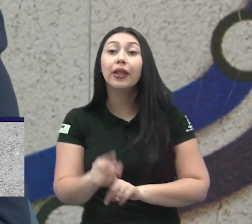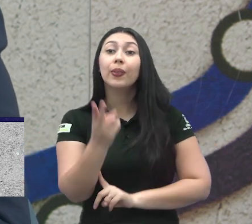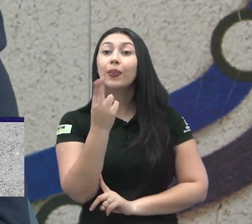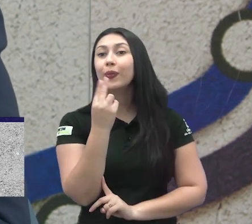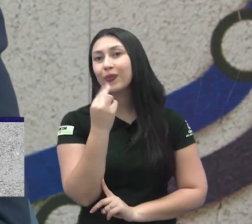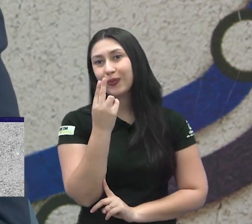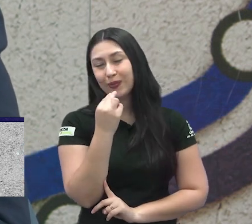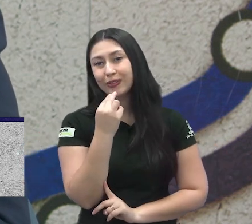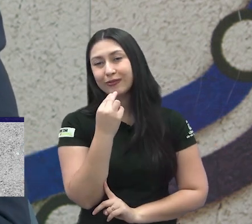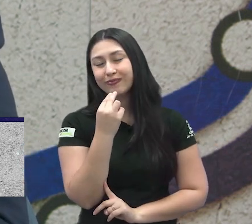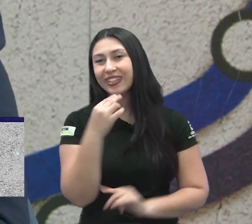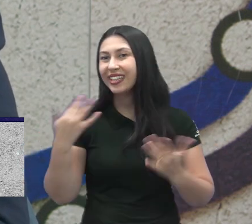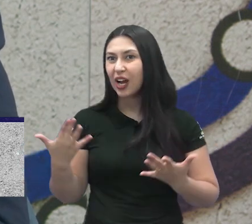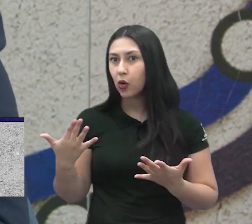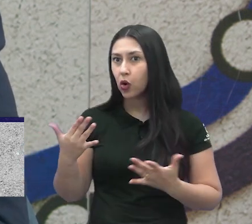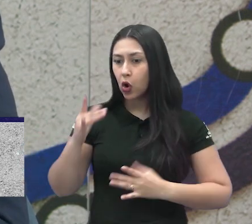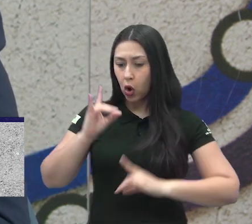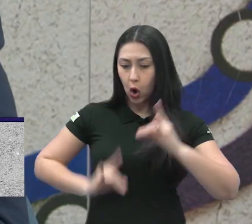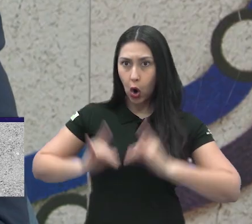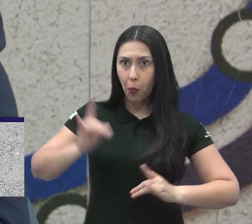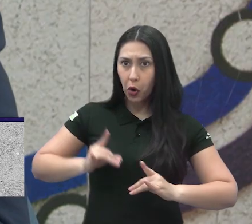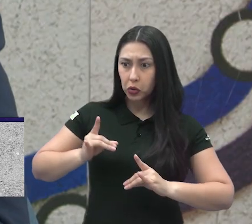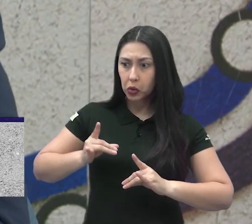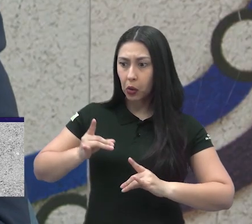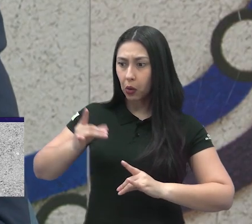né? Então, eles não recebem